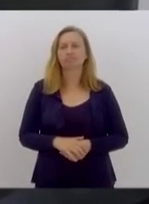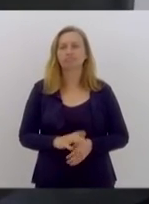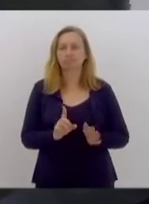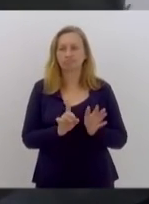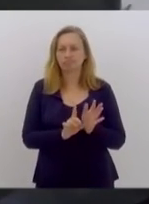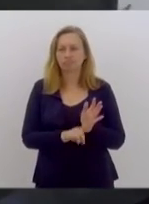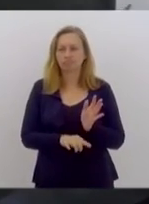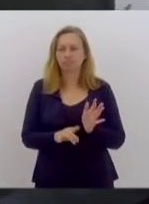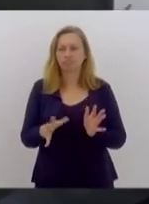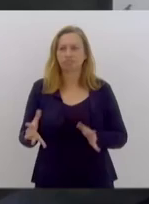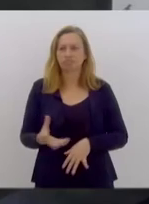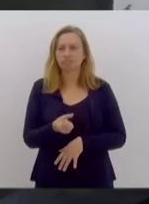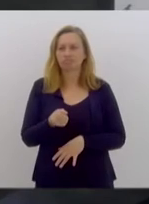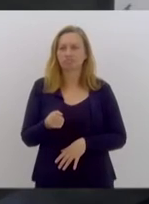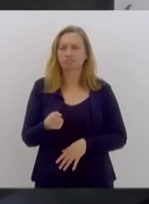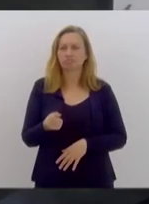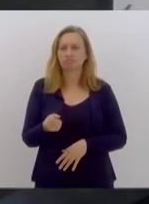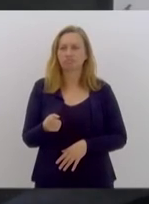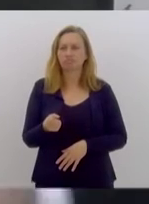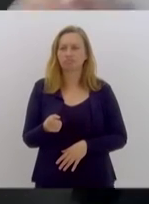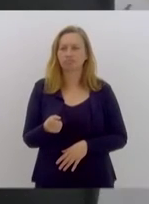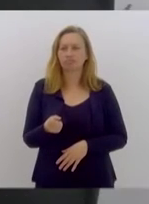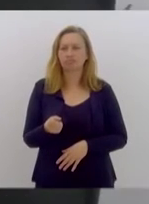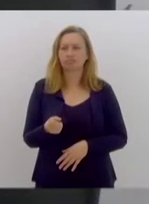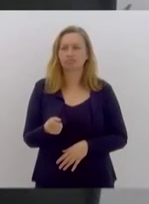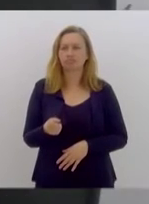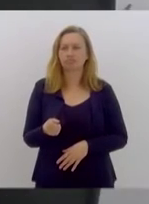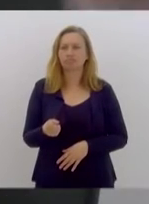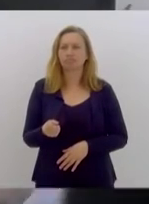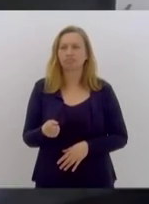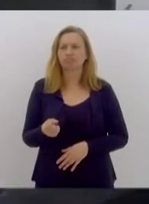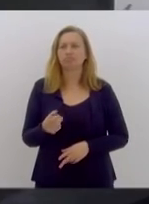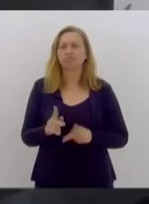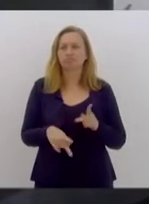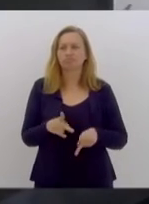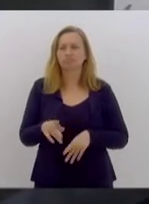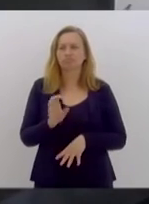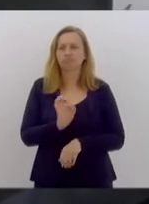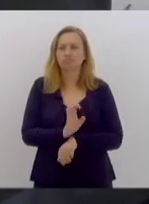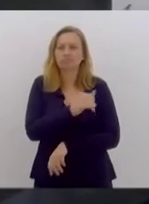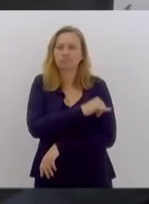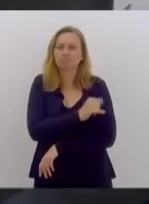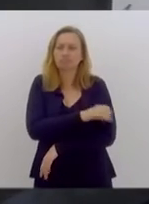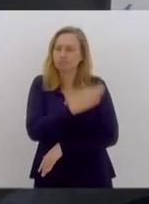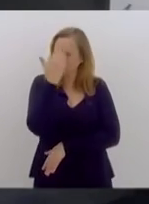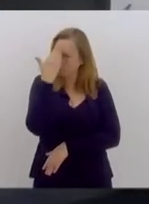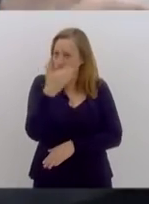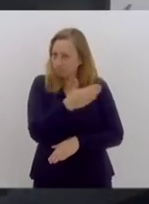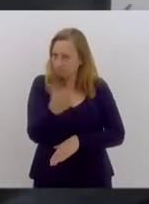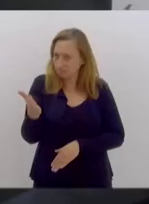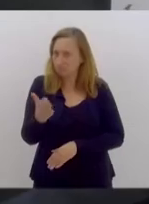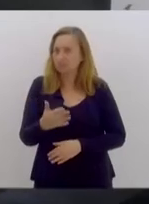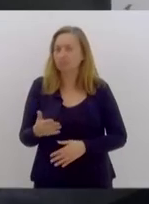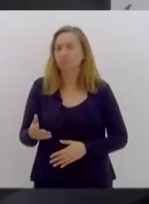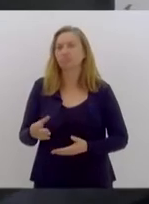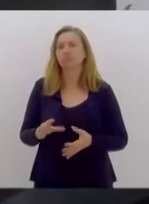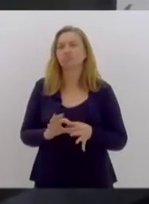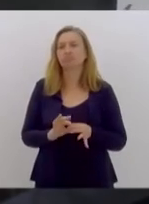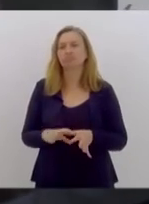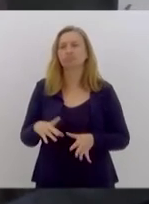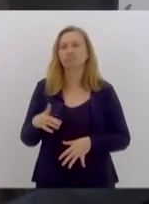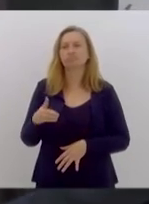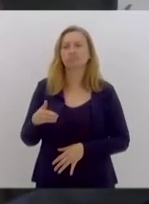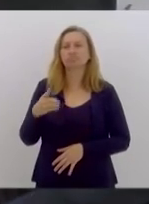e salvar um pouco vamos dizer assim o estima da população do Rio de Janeiro Obrigado a todos você passar para provar o deck